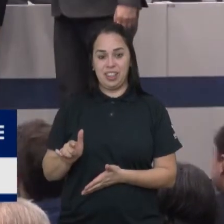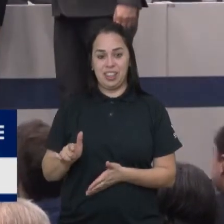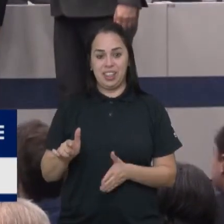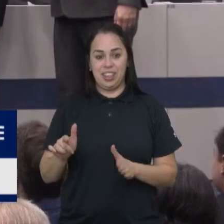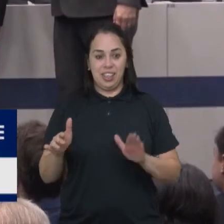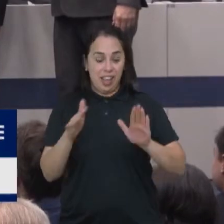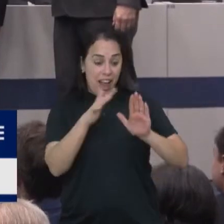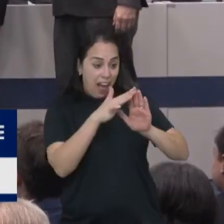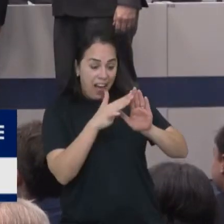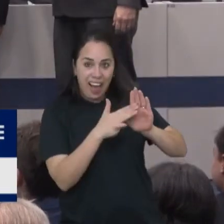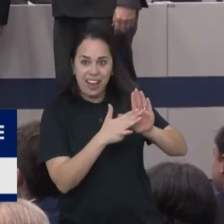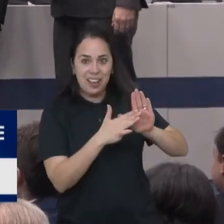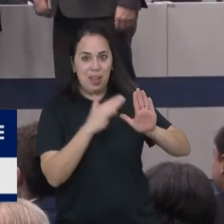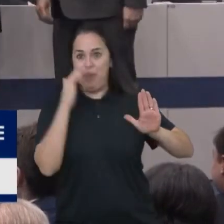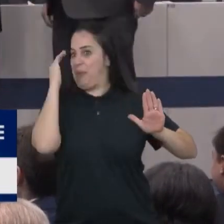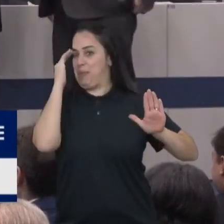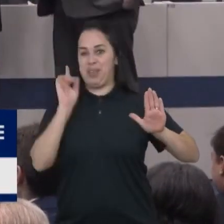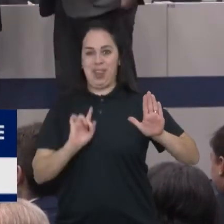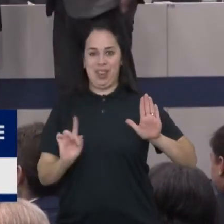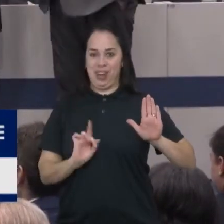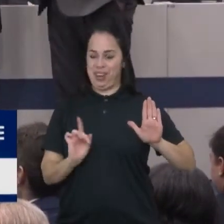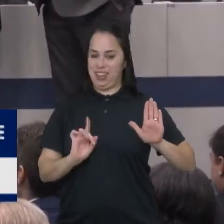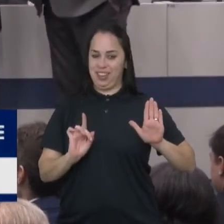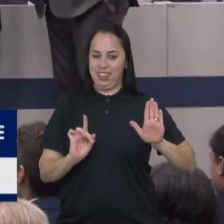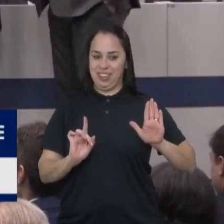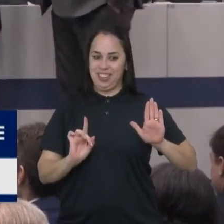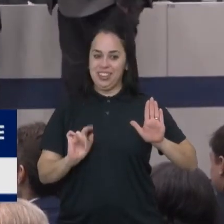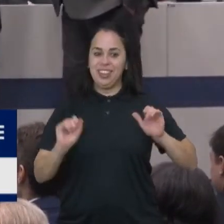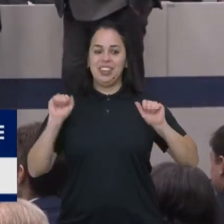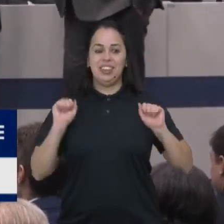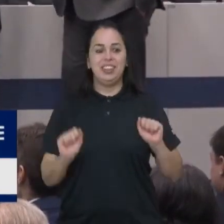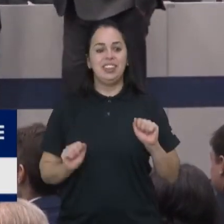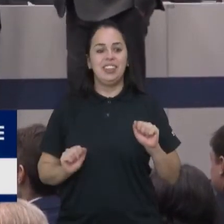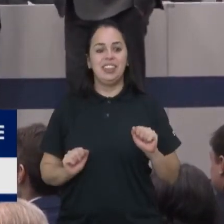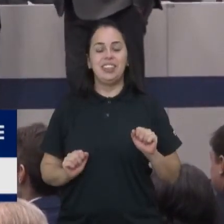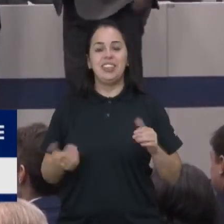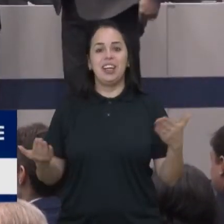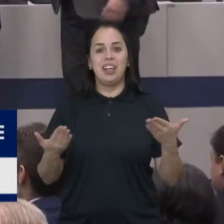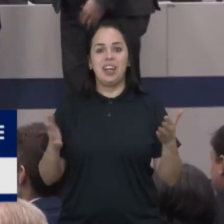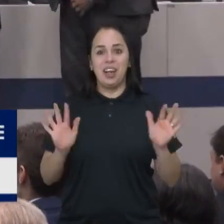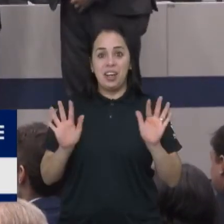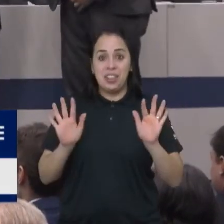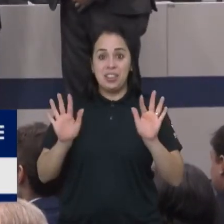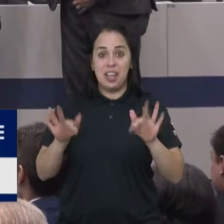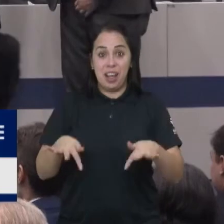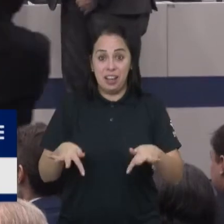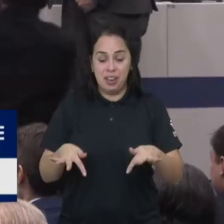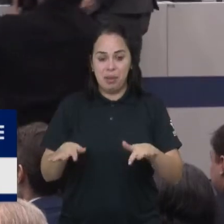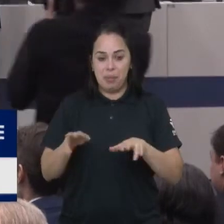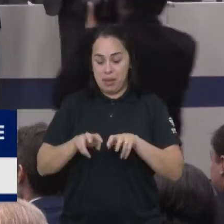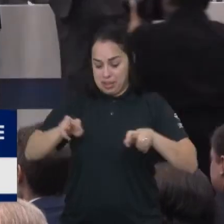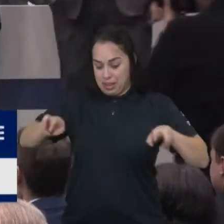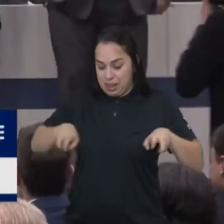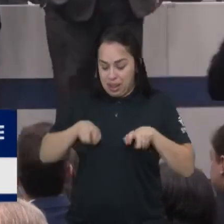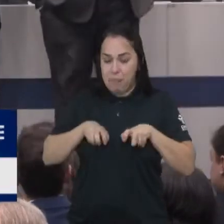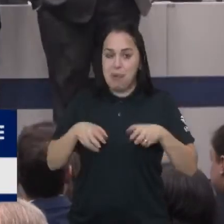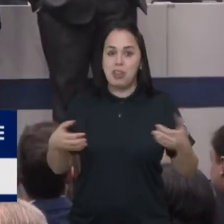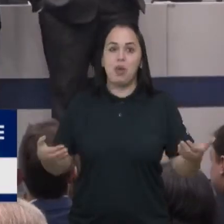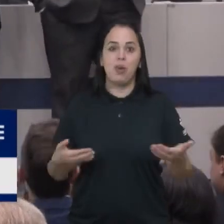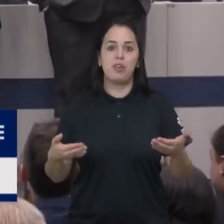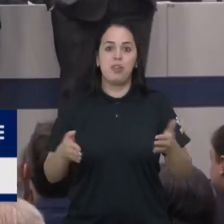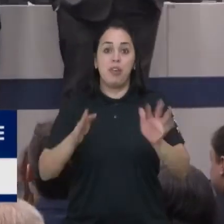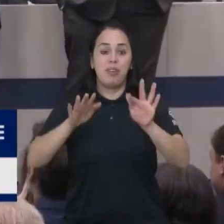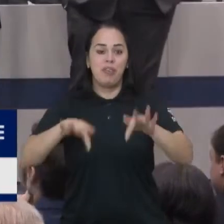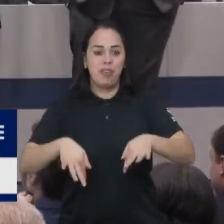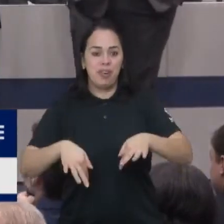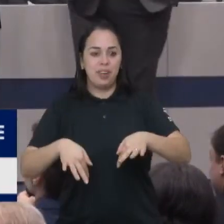quebrar o protocolo, né, Aldo? A gente geralmente encerra dali, mas hoje a gente vai encerrar